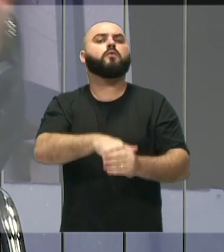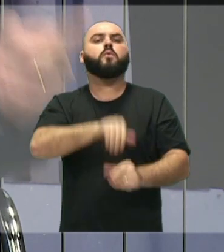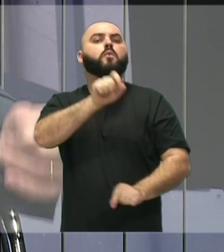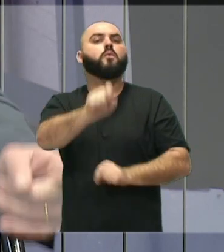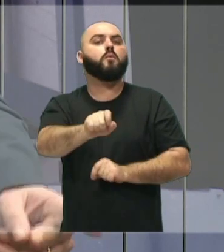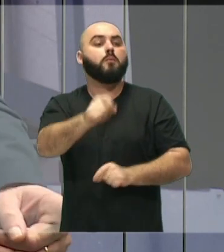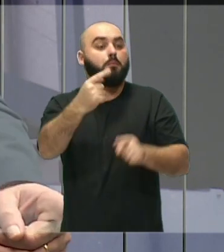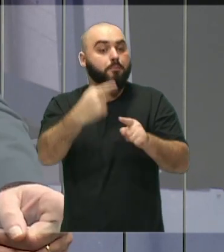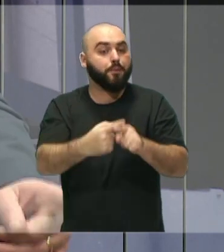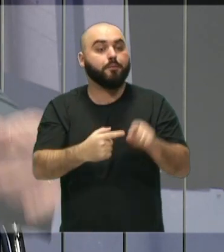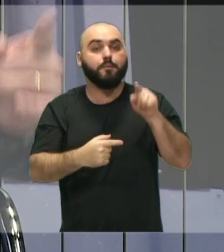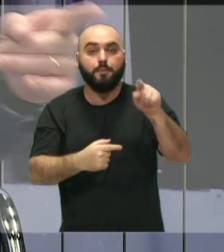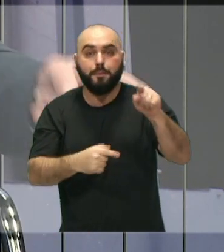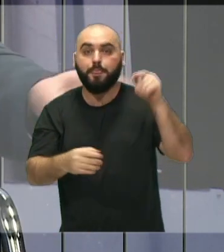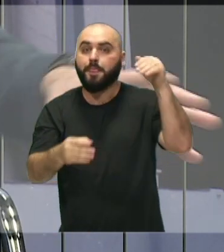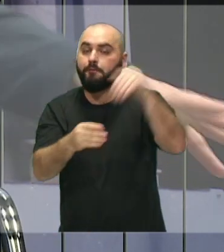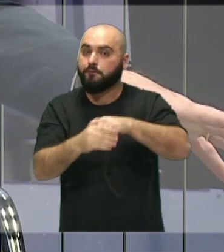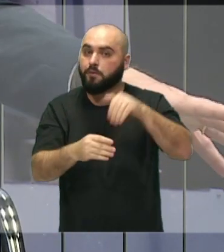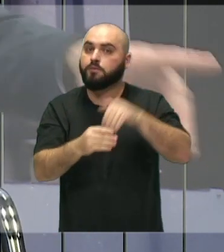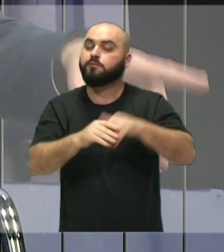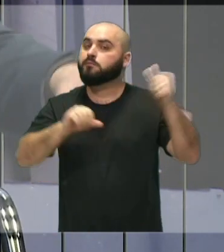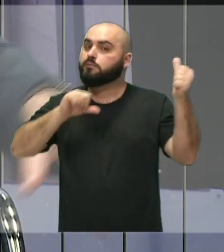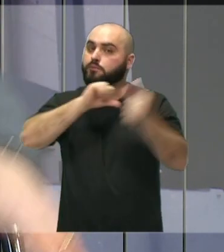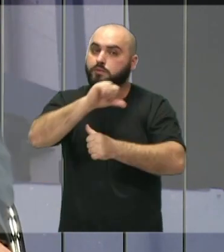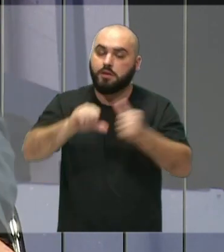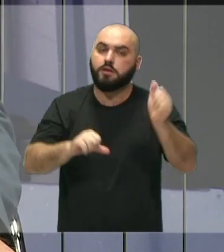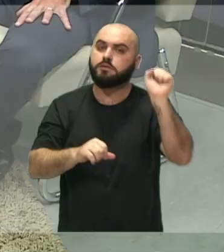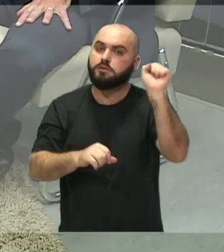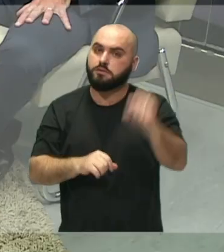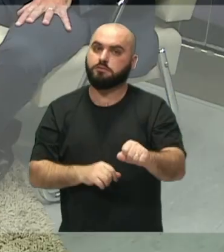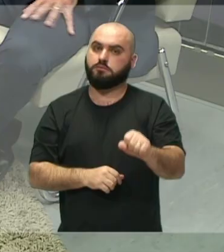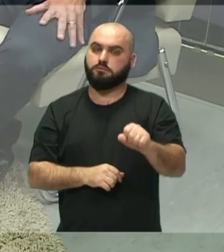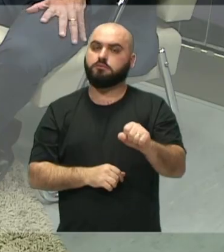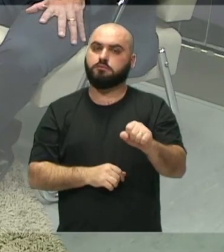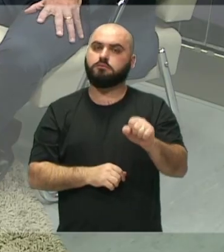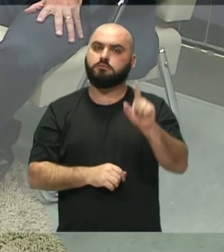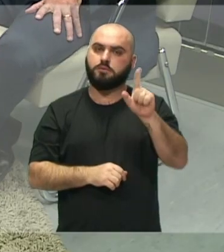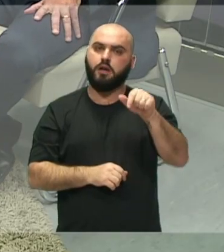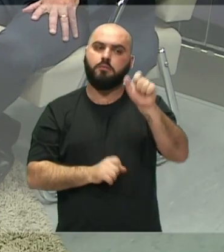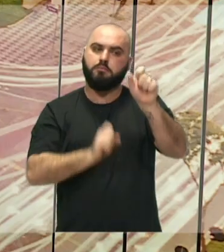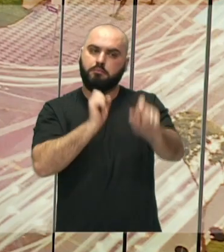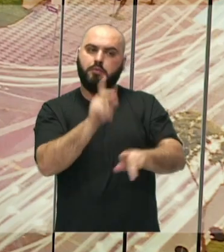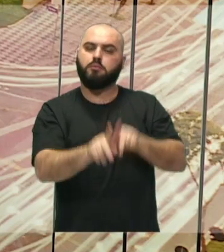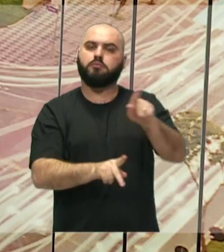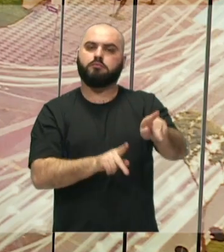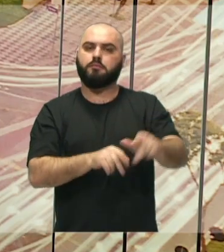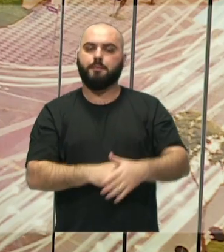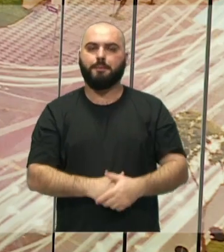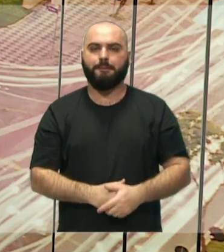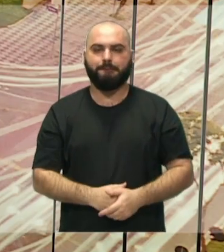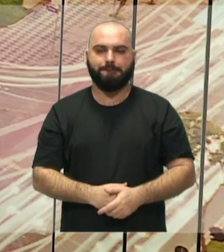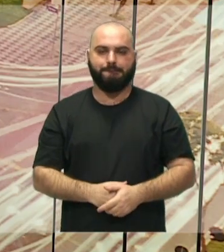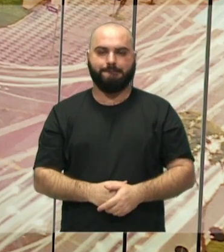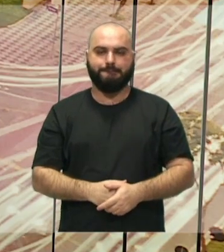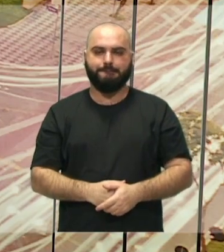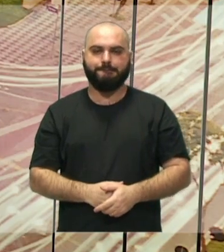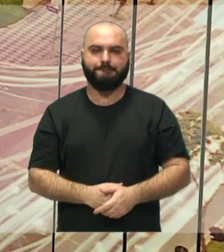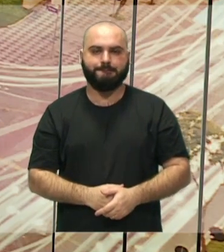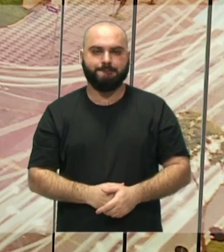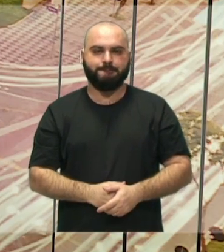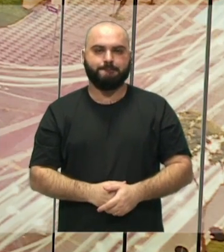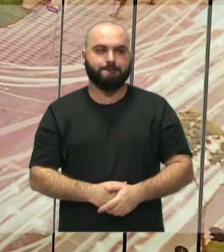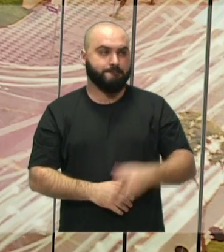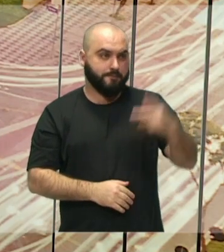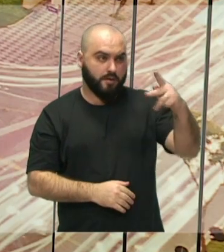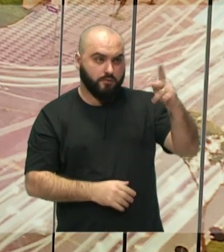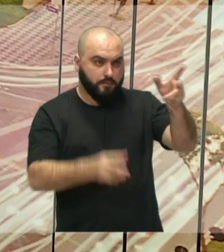vai fazer total diferença lá na ponta, que é a nossa população. Mudou alguma coisa a sua percepção